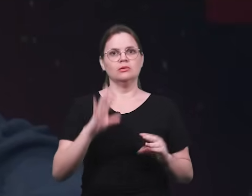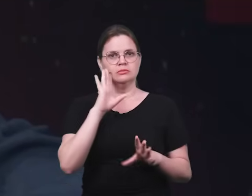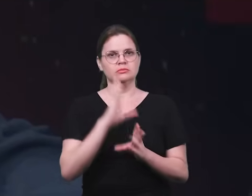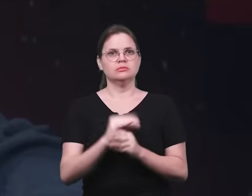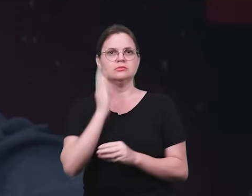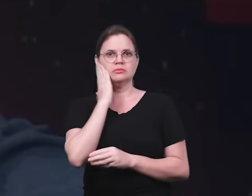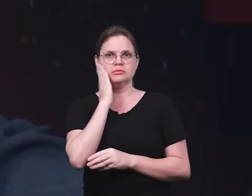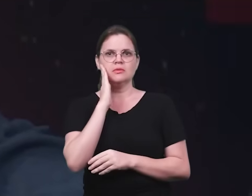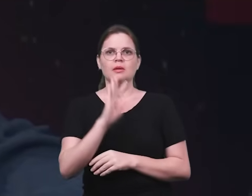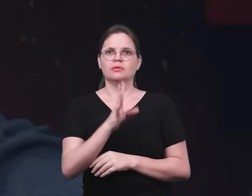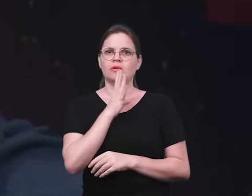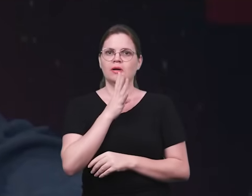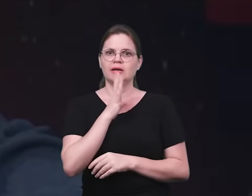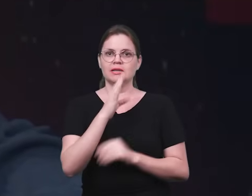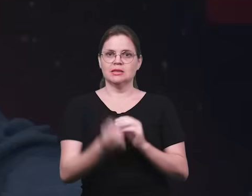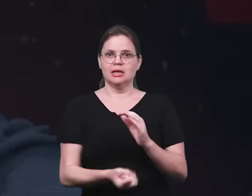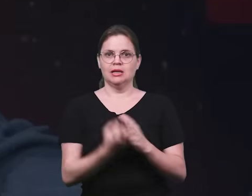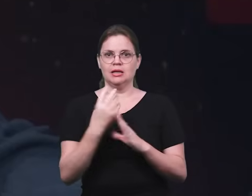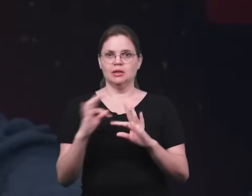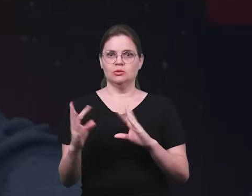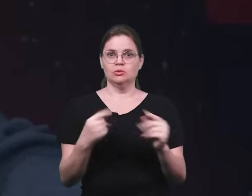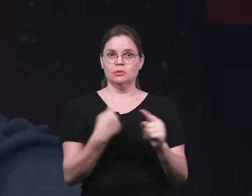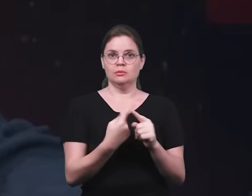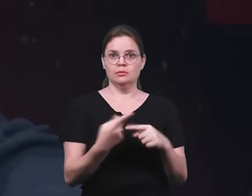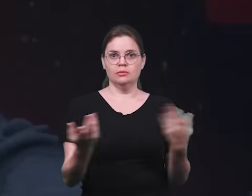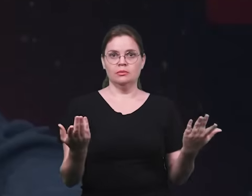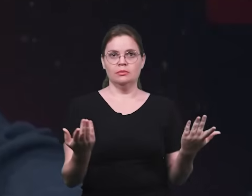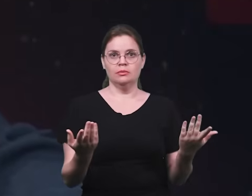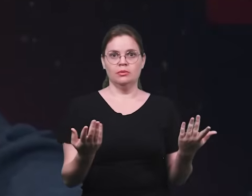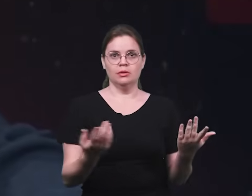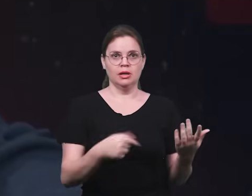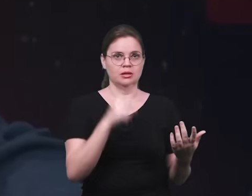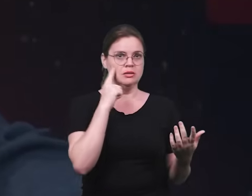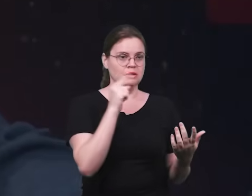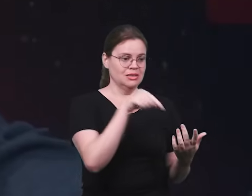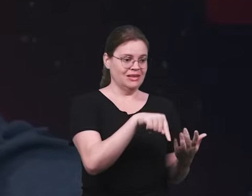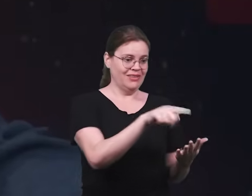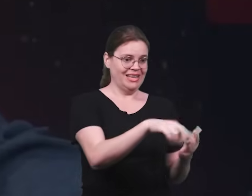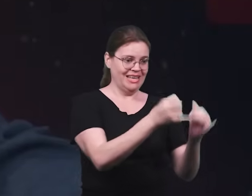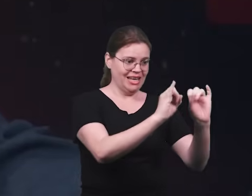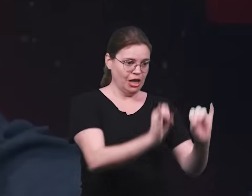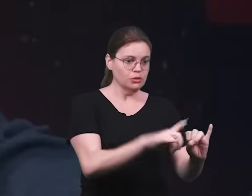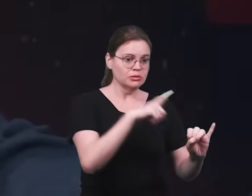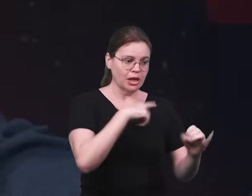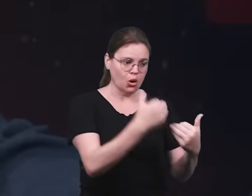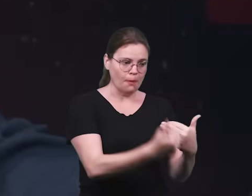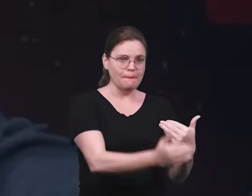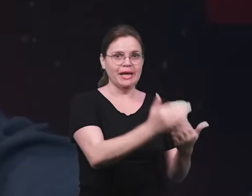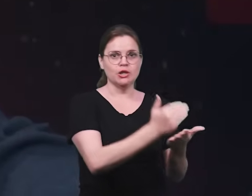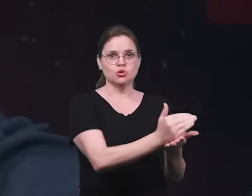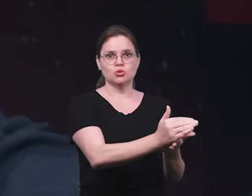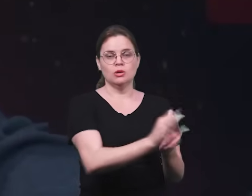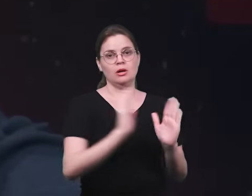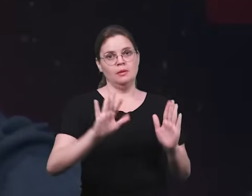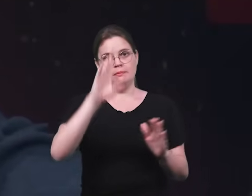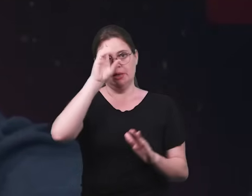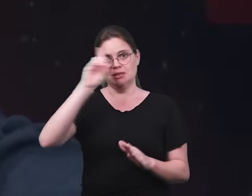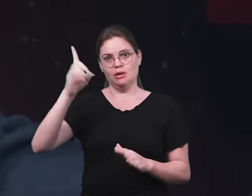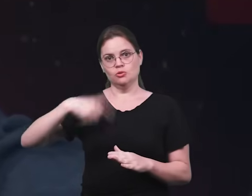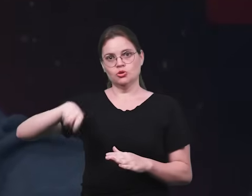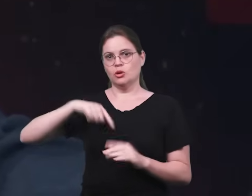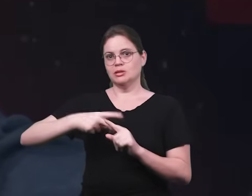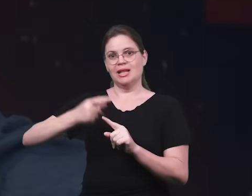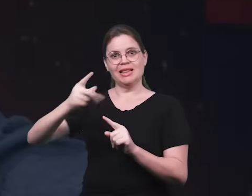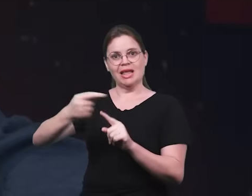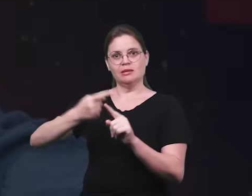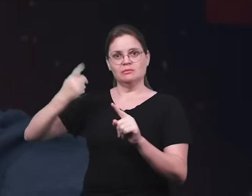coisas. Porque todos os outros vai ter o próprio Deus tem um princípio, e o nosso Deus não. O nosso Deus ele é eterno, ele é o mesmo ontem, hoje e será para sempre.